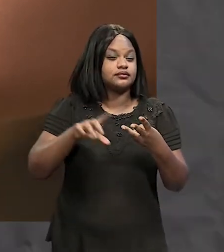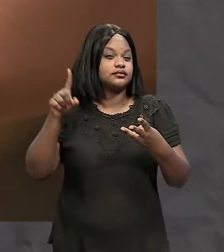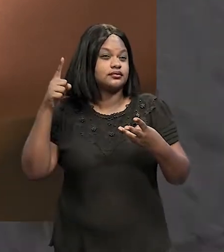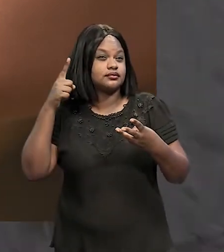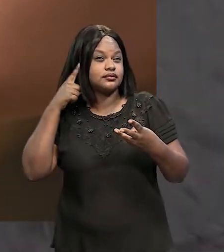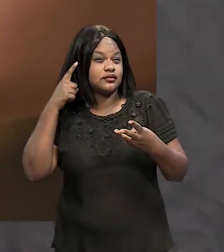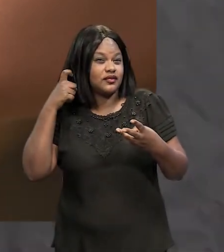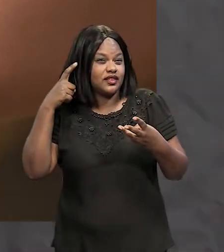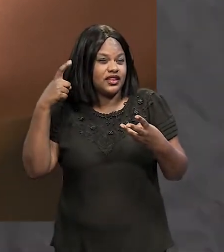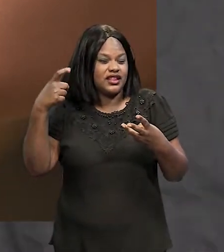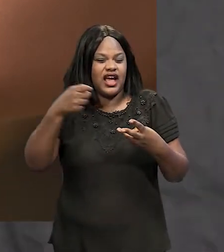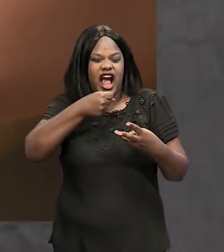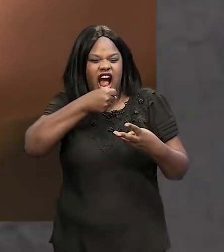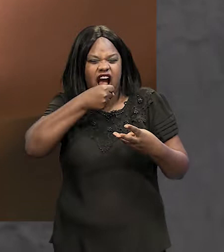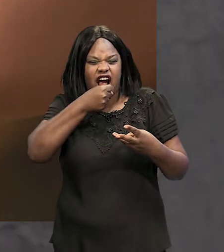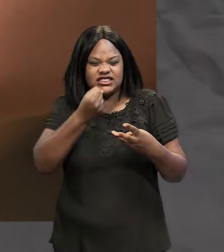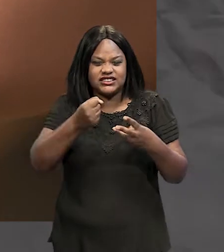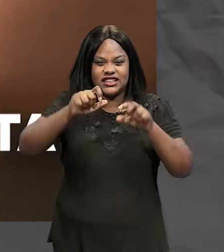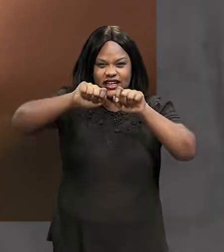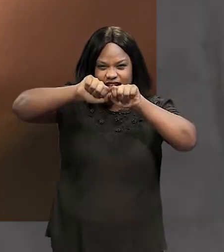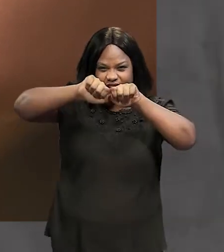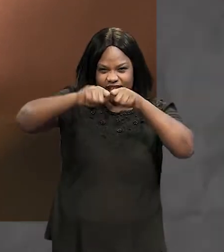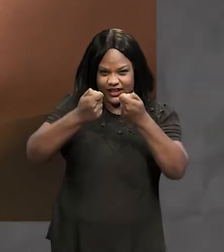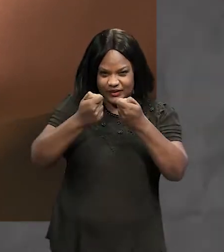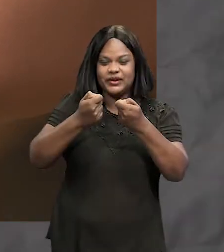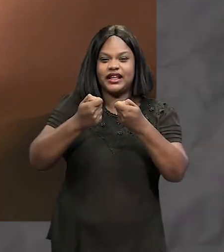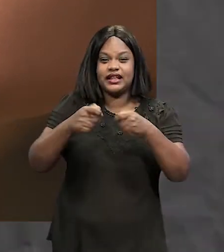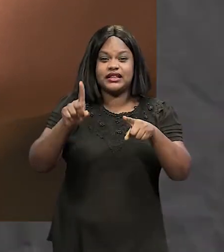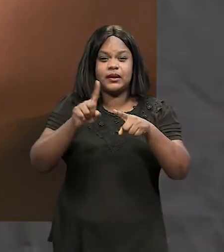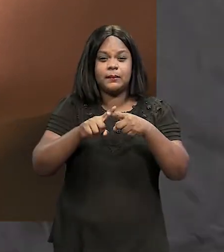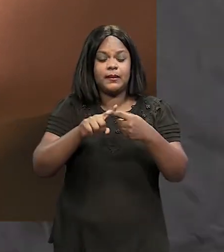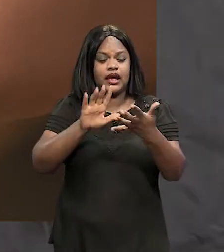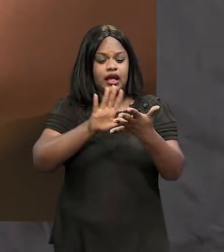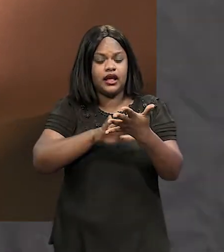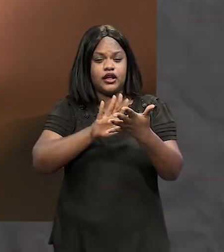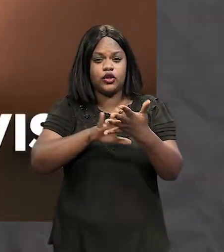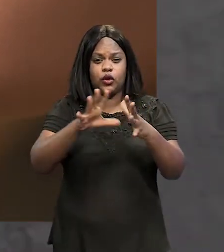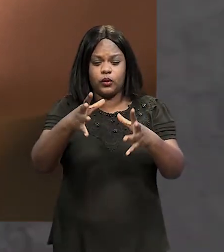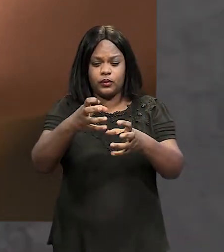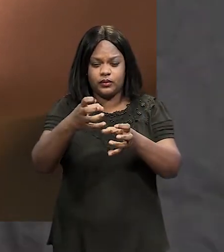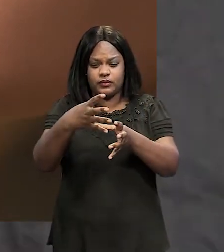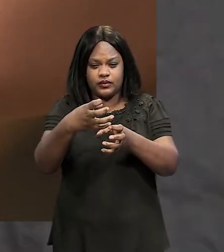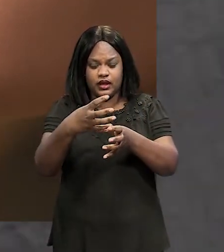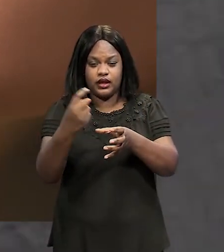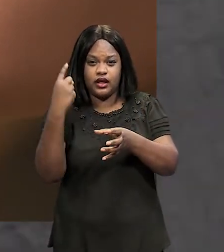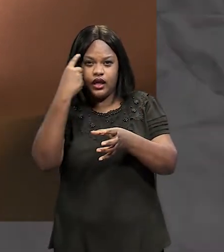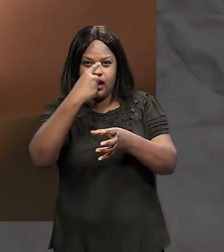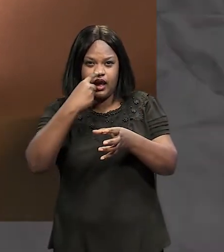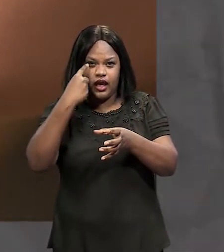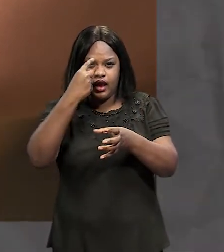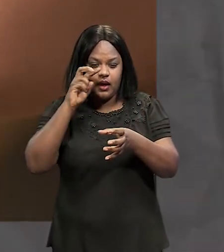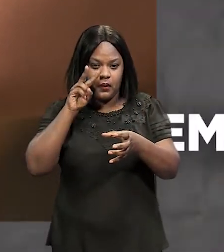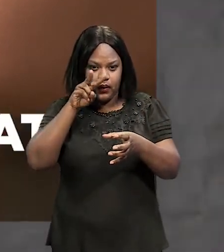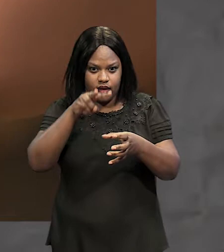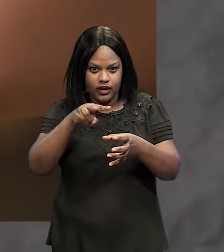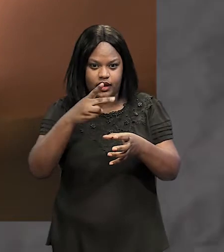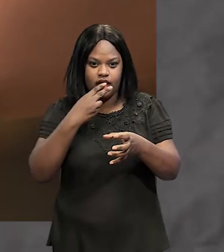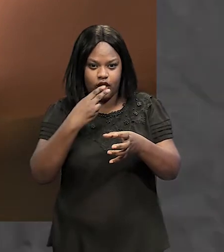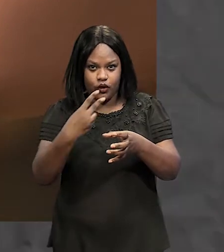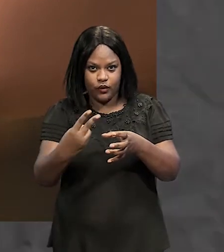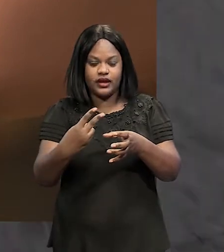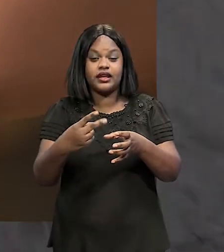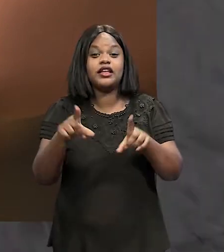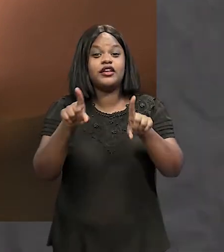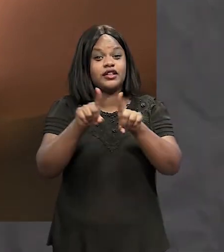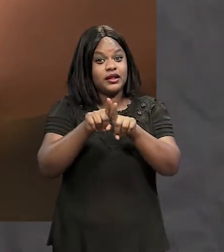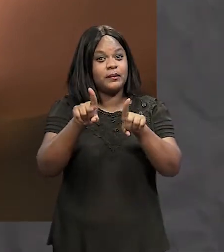audição para ouvir o barulho da casquinha crocante, o tato para perceber a textura, a visão para ver a cor e o formato, e você também